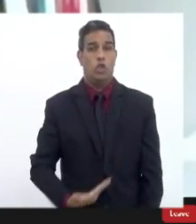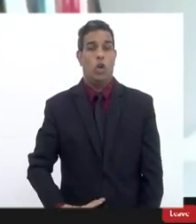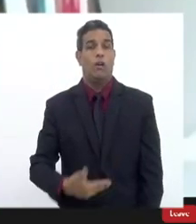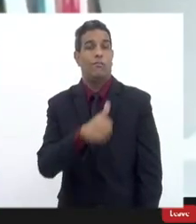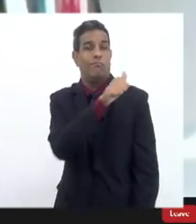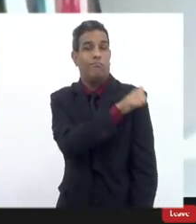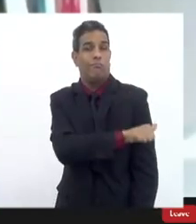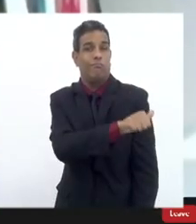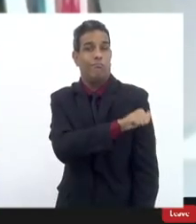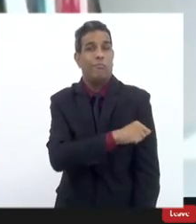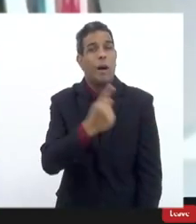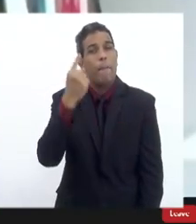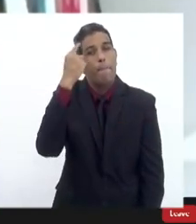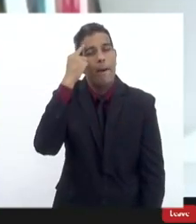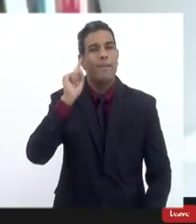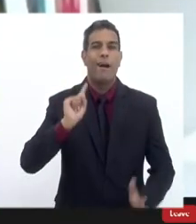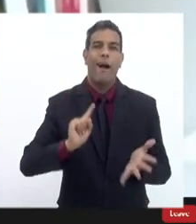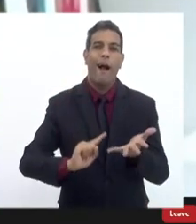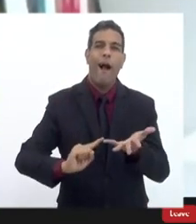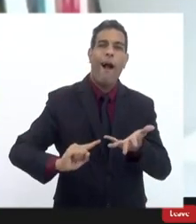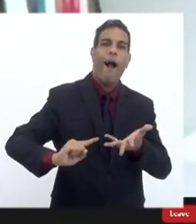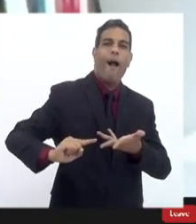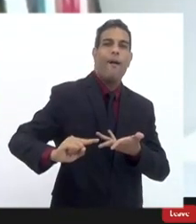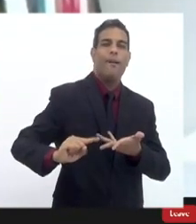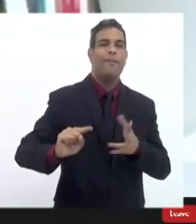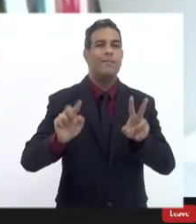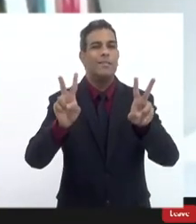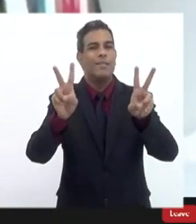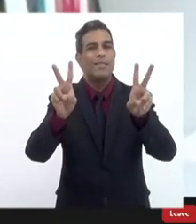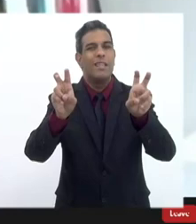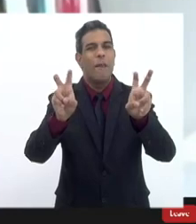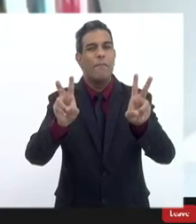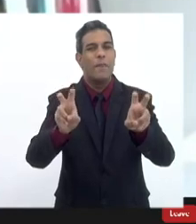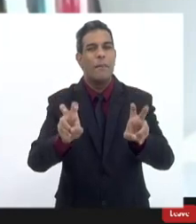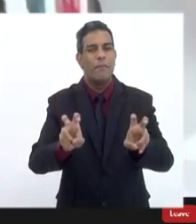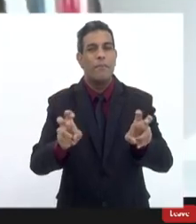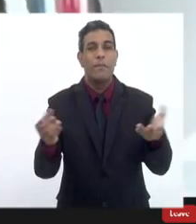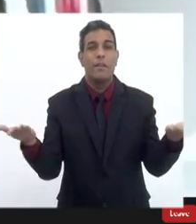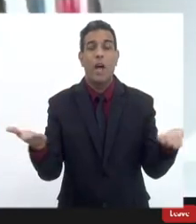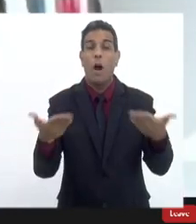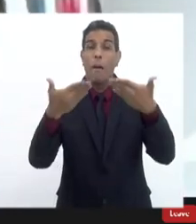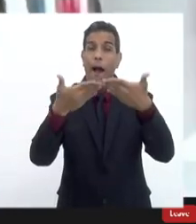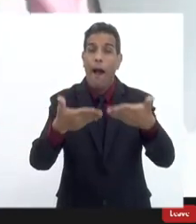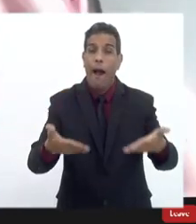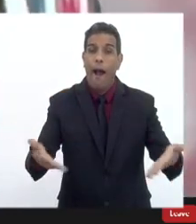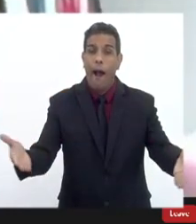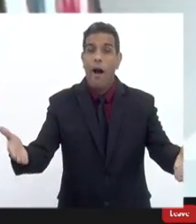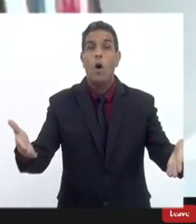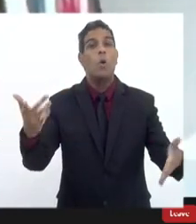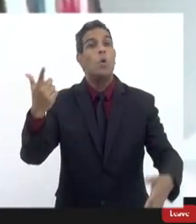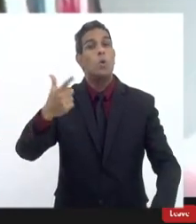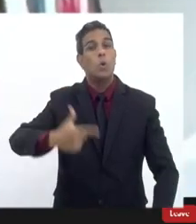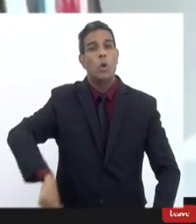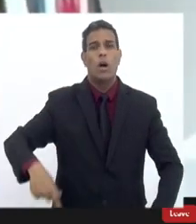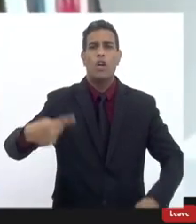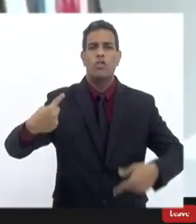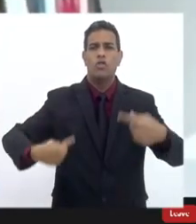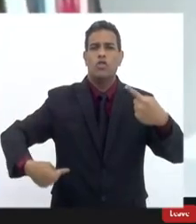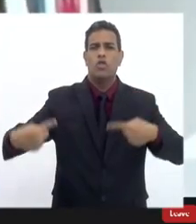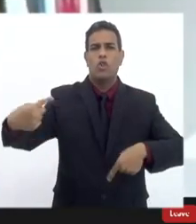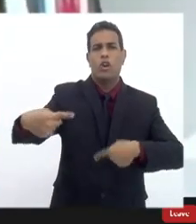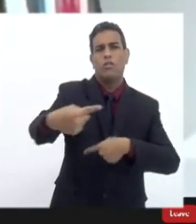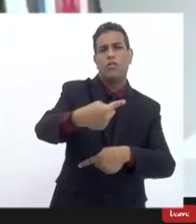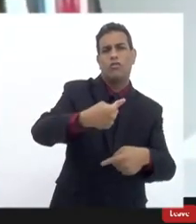pensando nessas questões que eu também estou trazendo, está ampliando, né, as